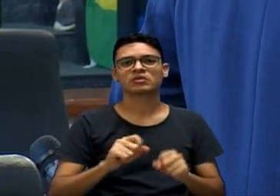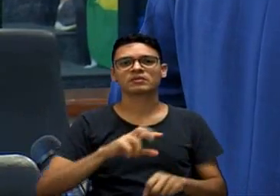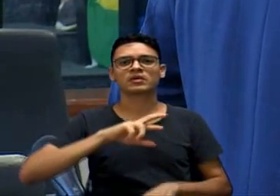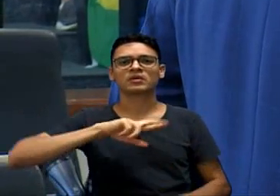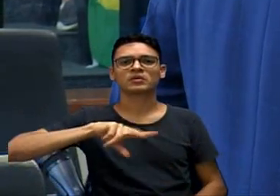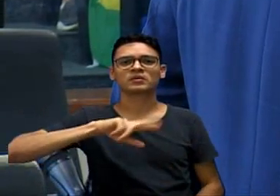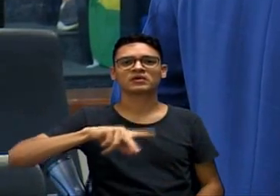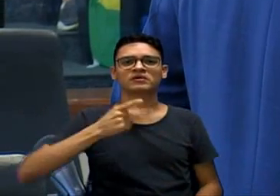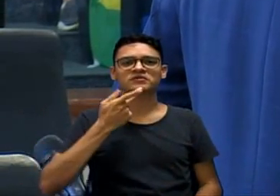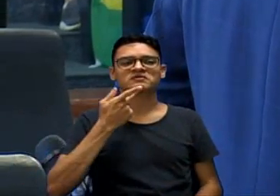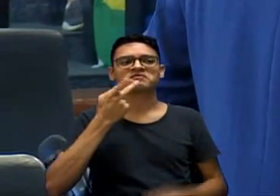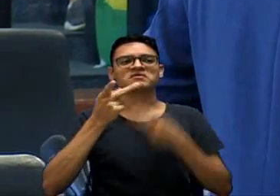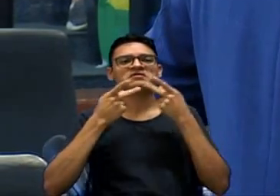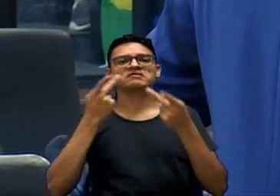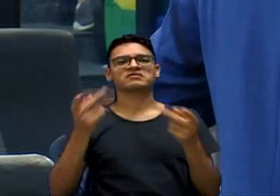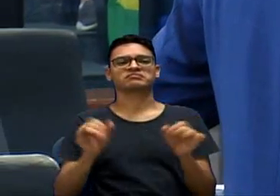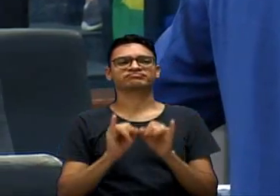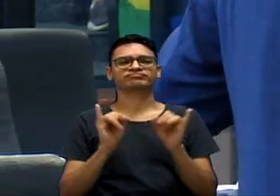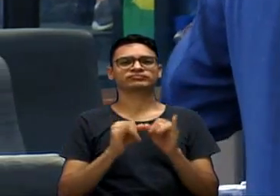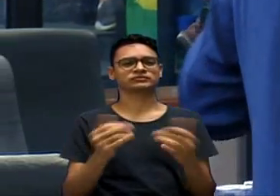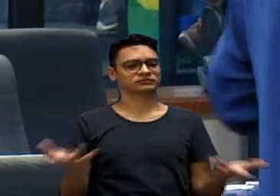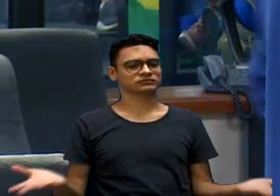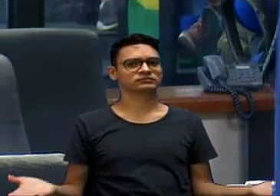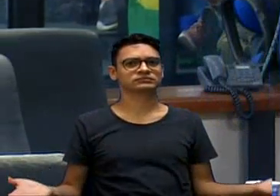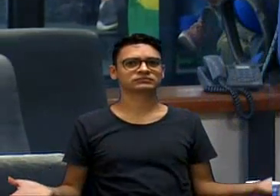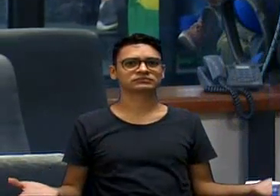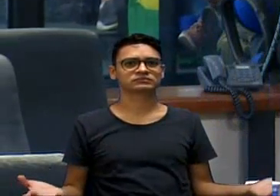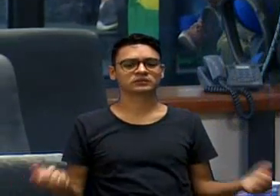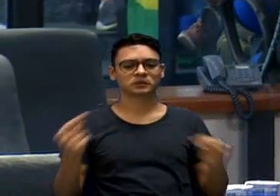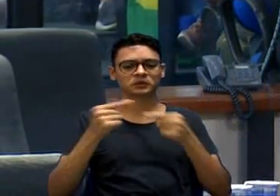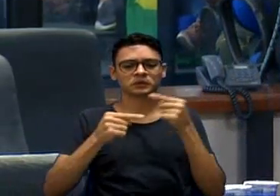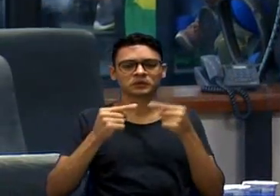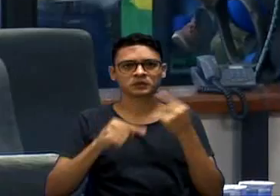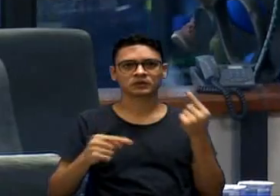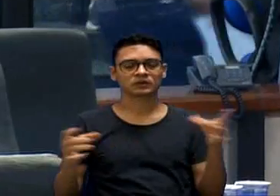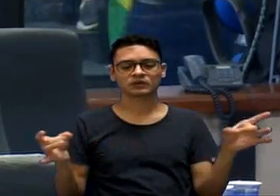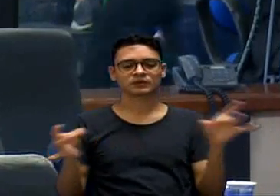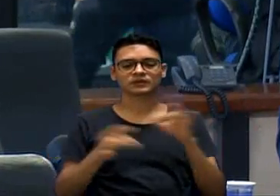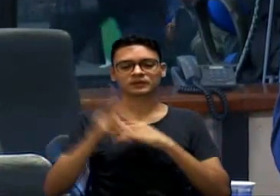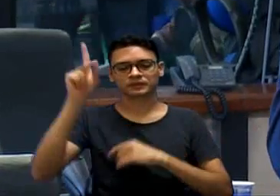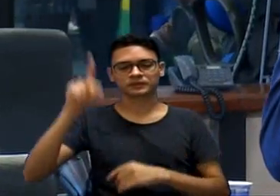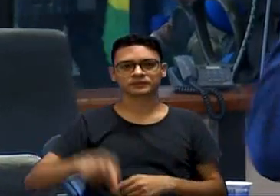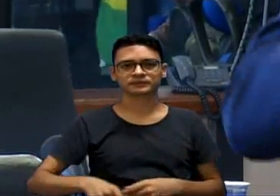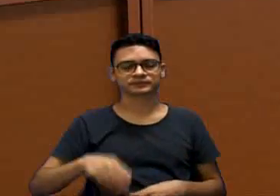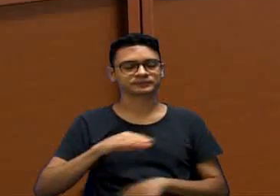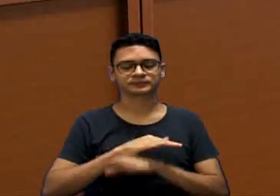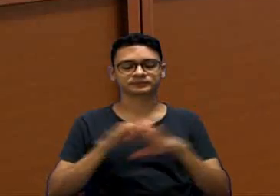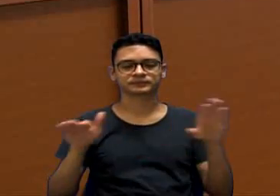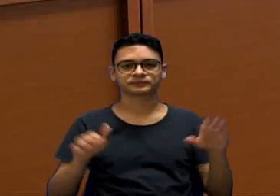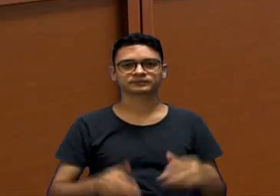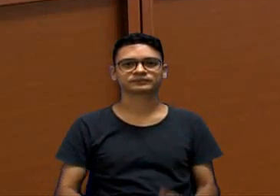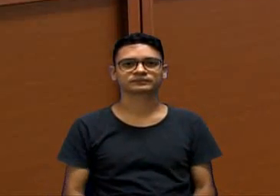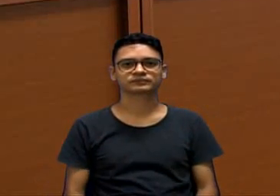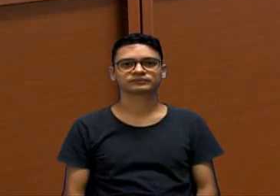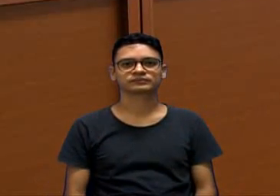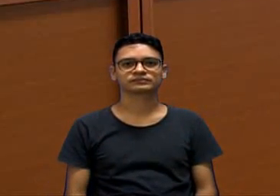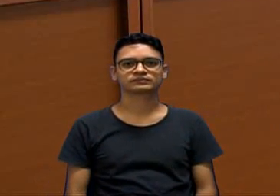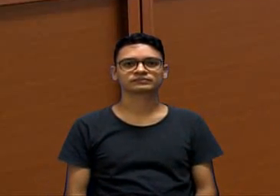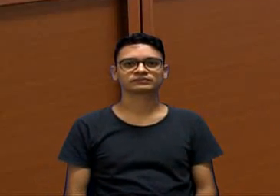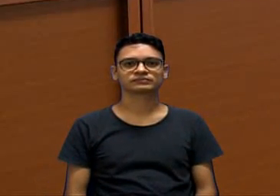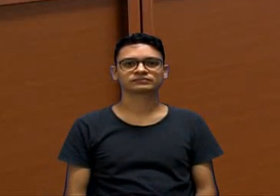no que vocês não estão sabendo. Tá? Somente, só isso, senhor presidente.